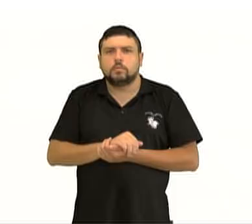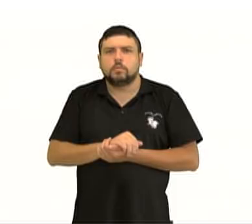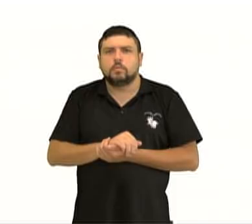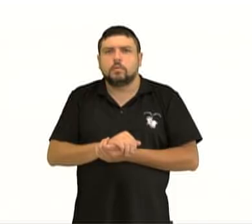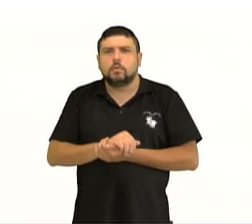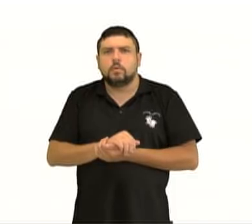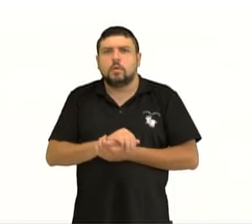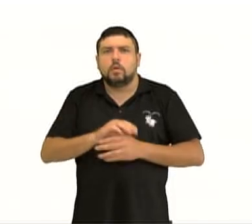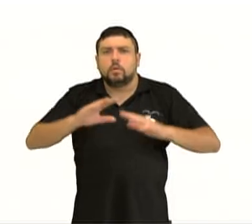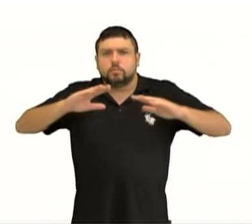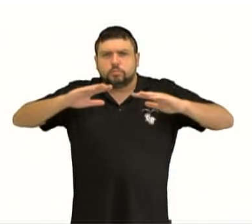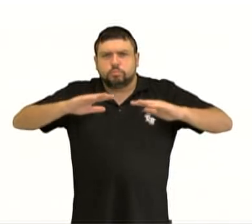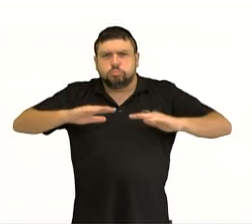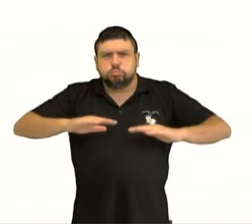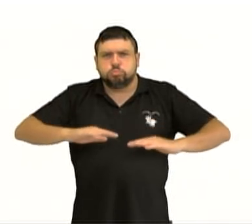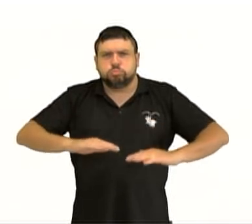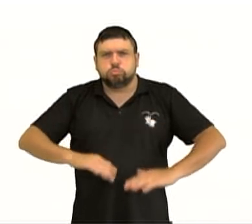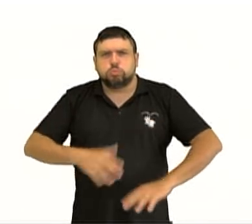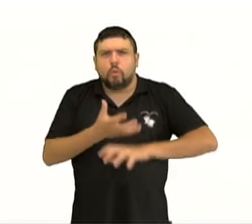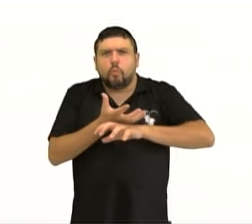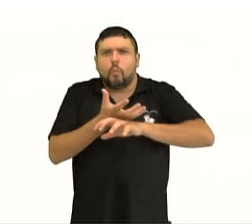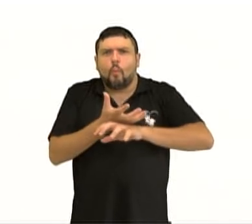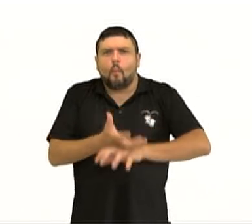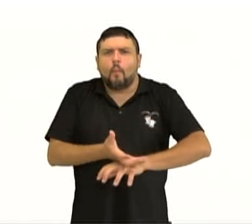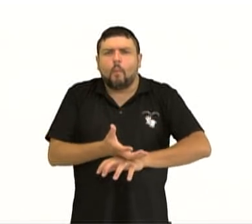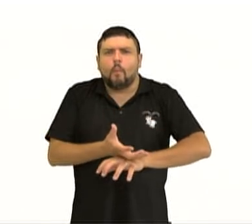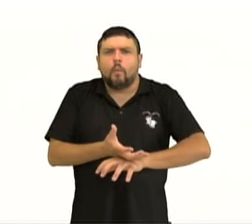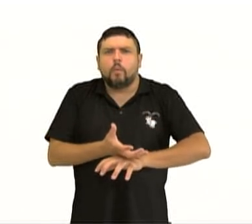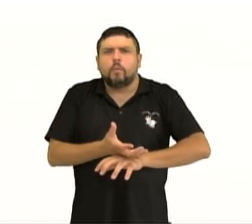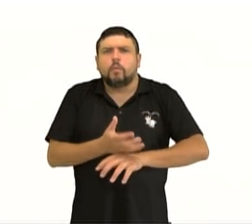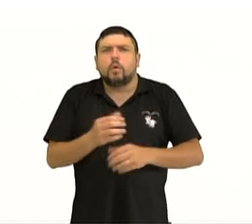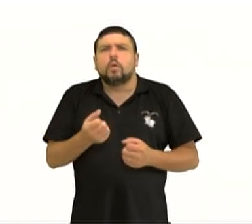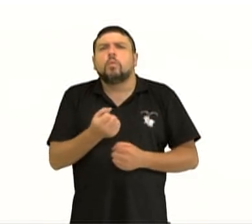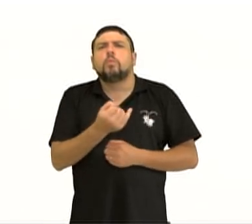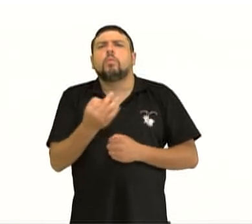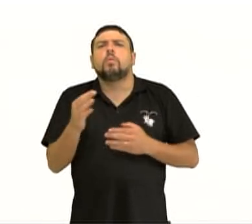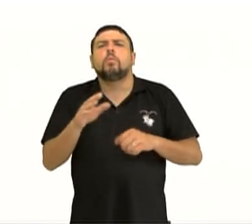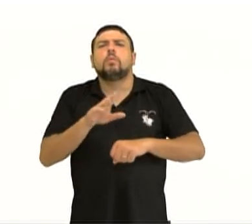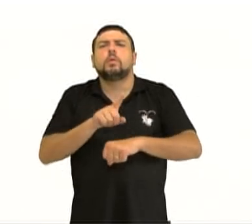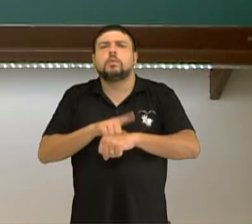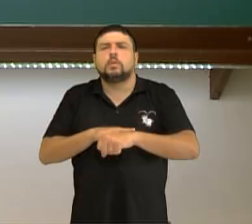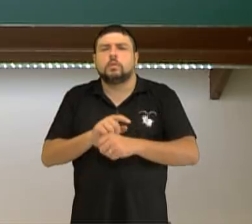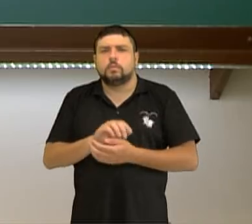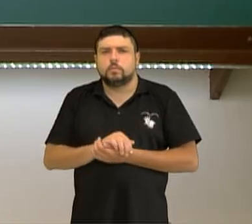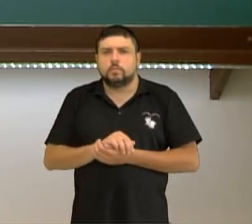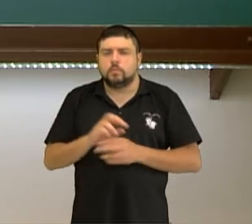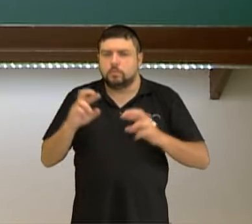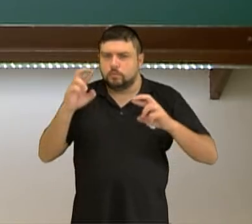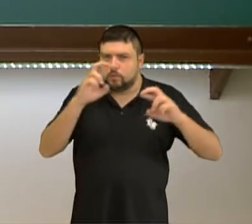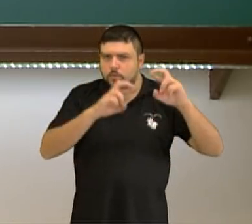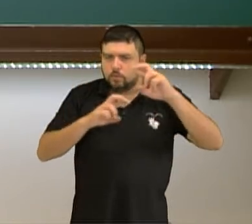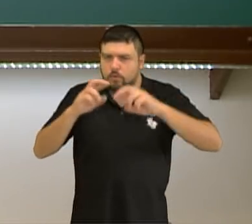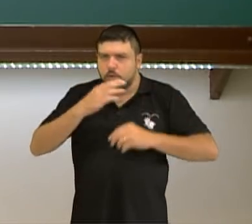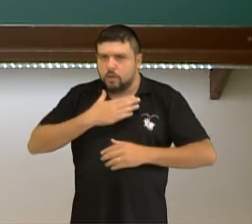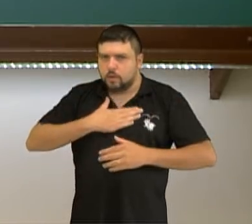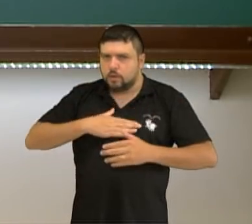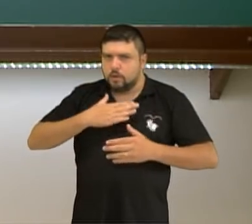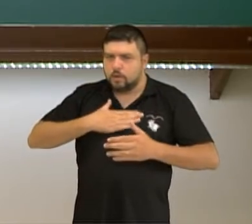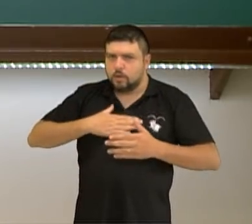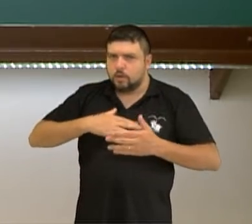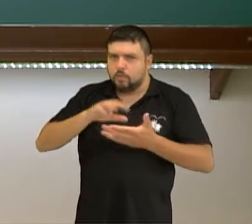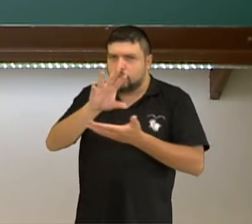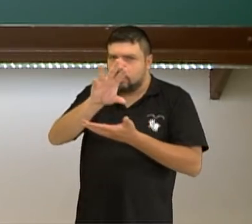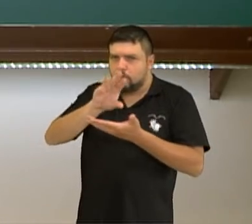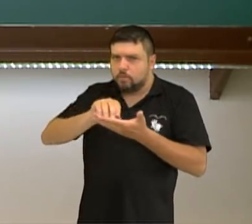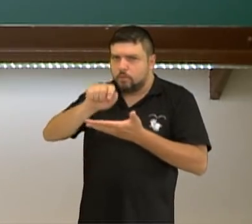foi esvaziado? Então, são duas coisas que você precisa analisar no mesmo gráfico. Olhe com carinho, registre suas informações do